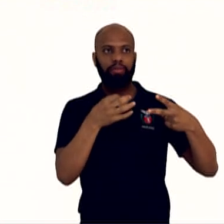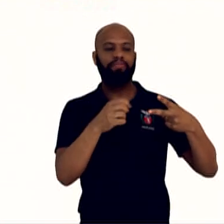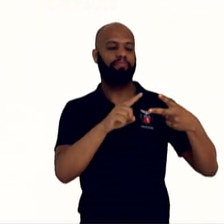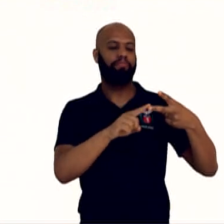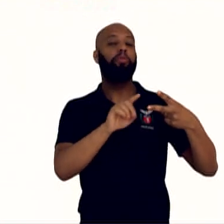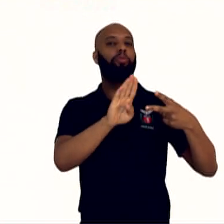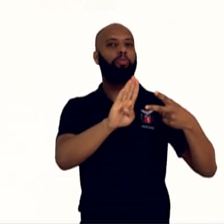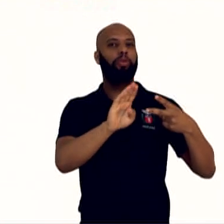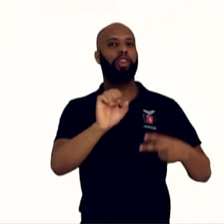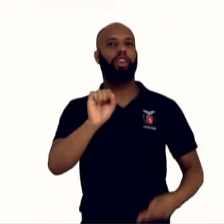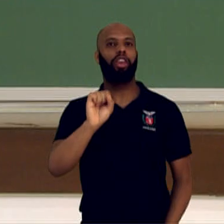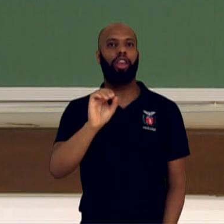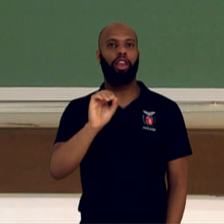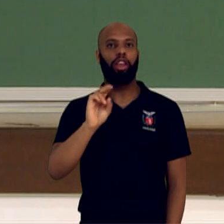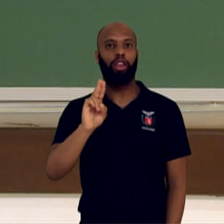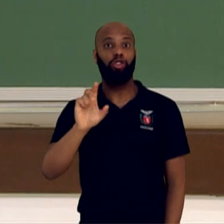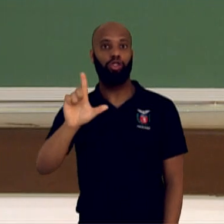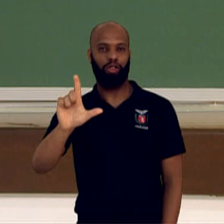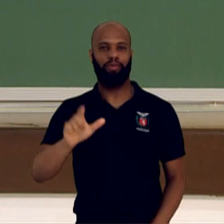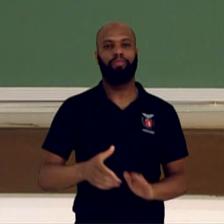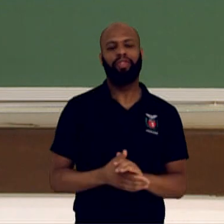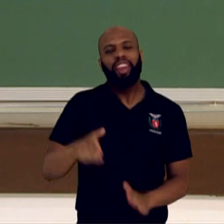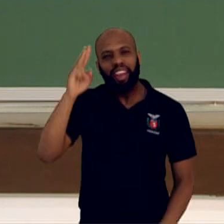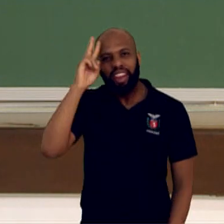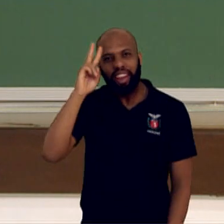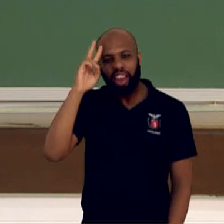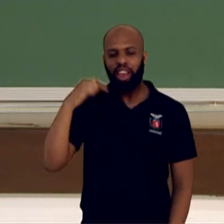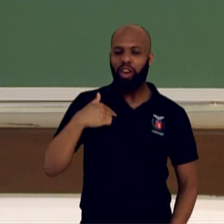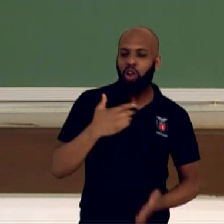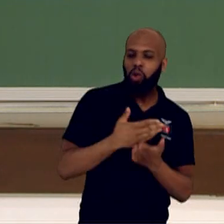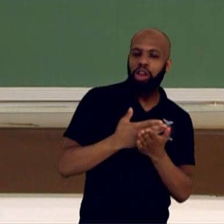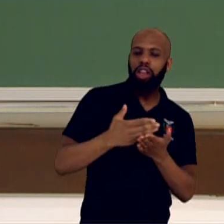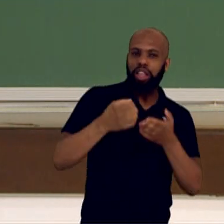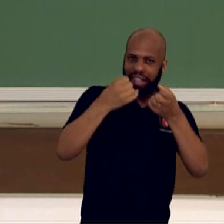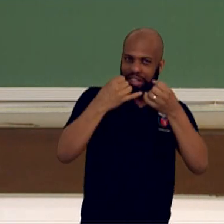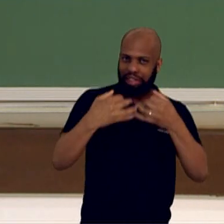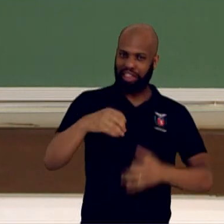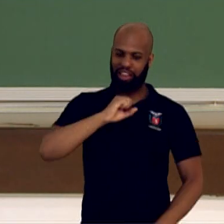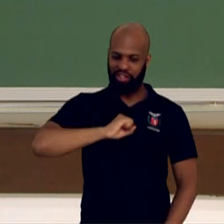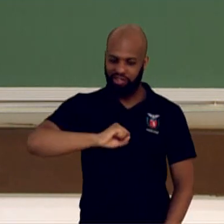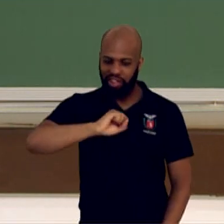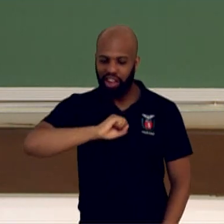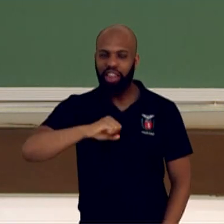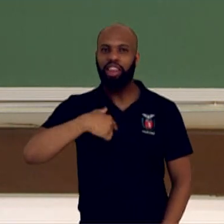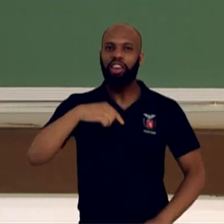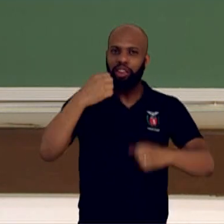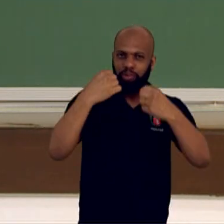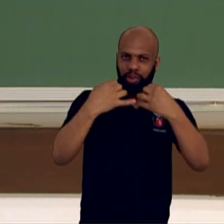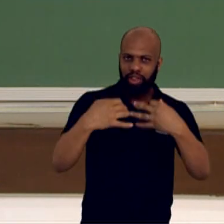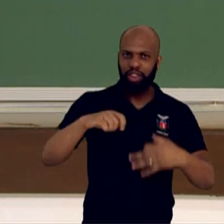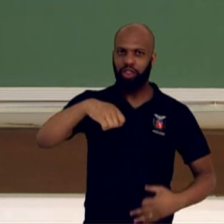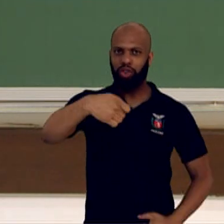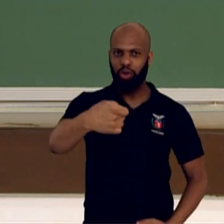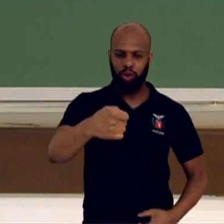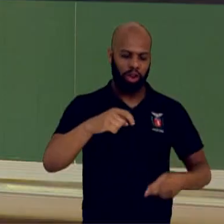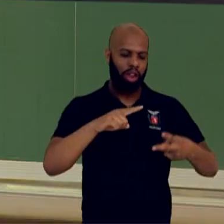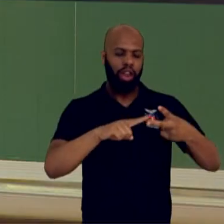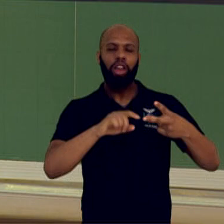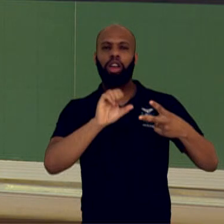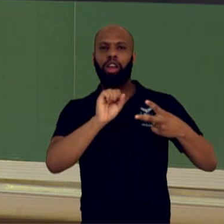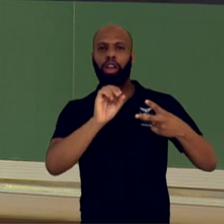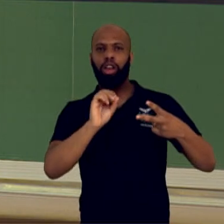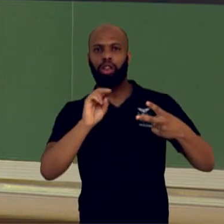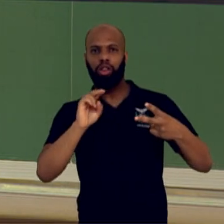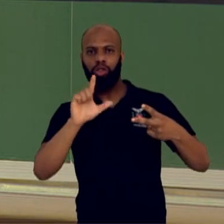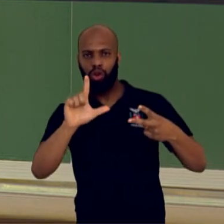O soul, né? Lembram que até comecei com o funk, expliquei sobre o soul, o que era, né? Para